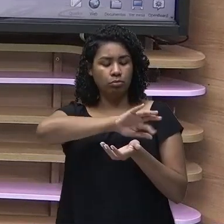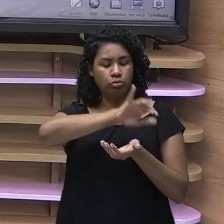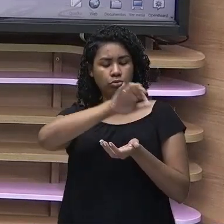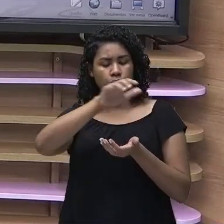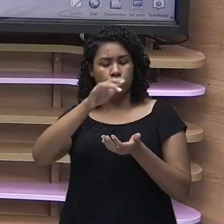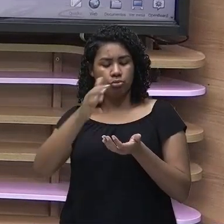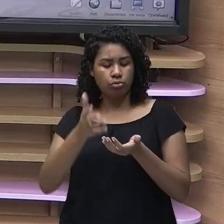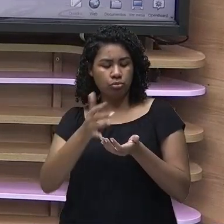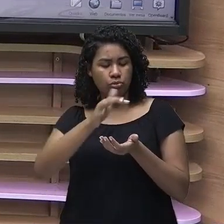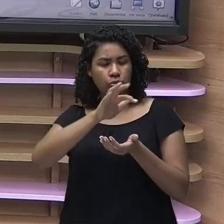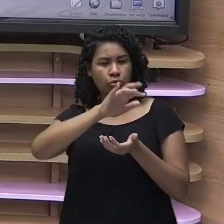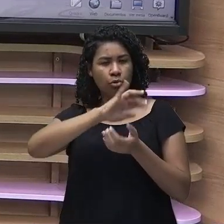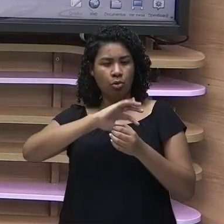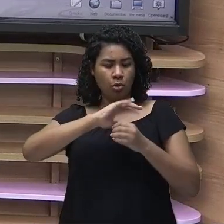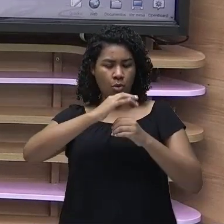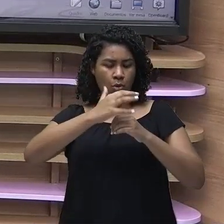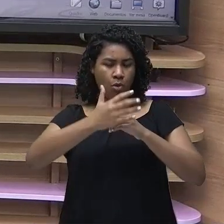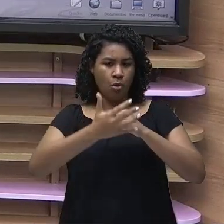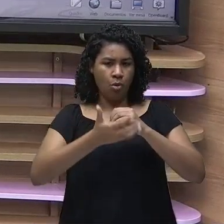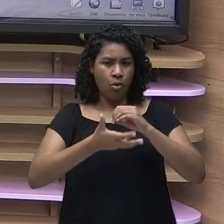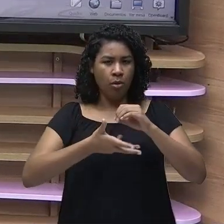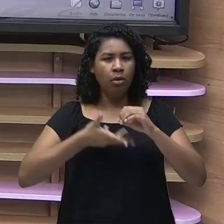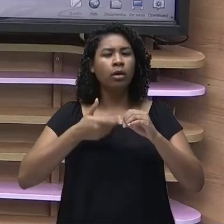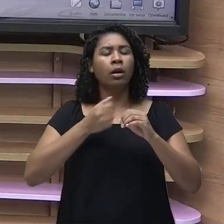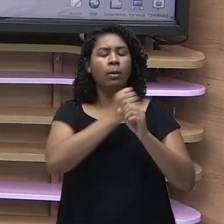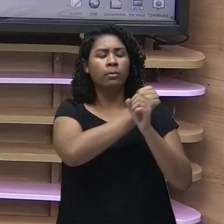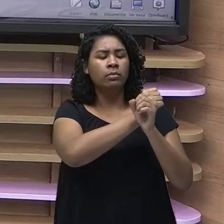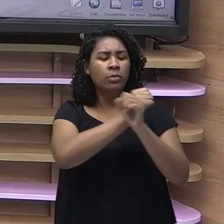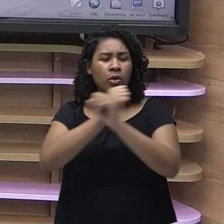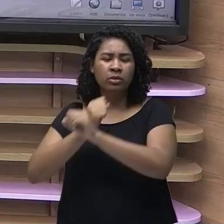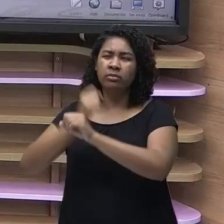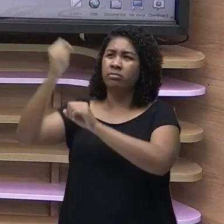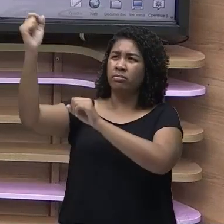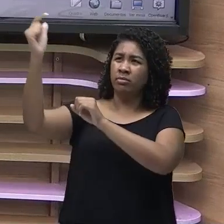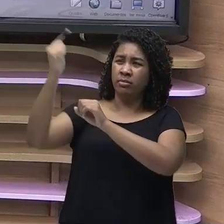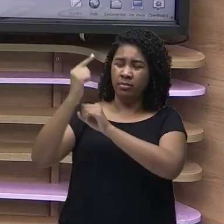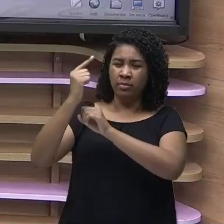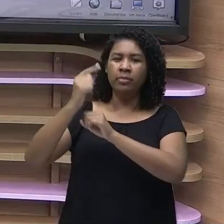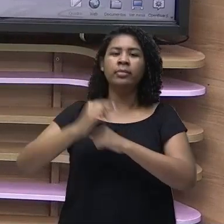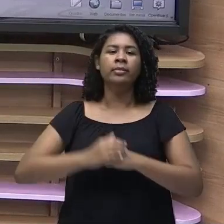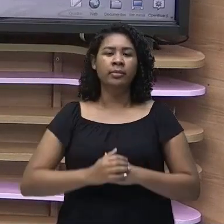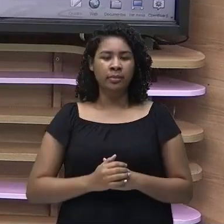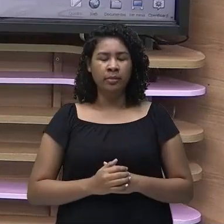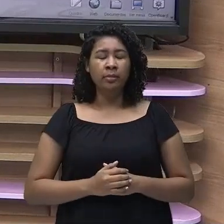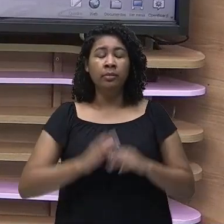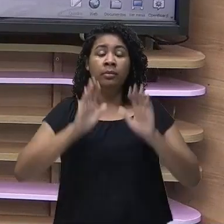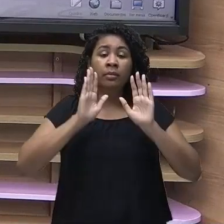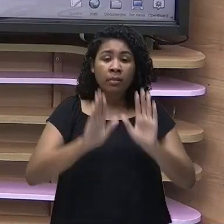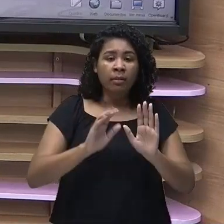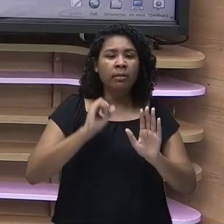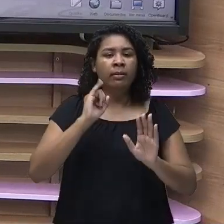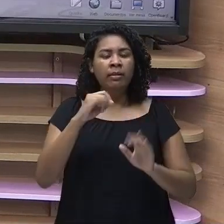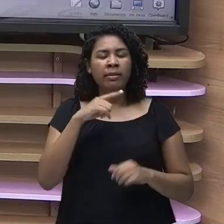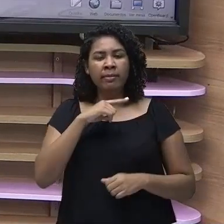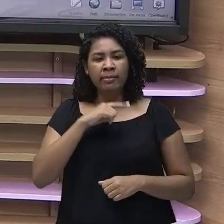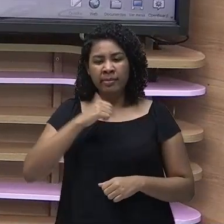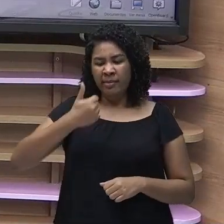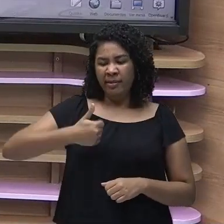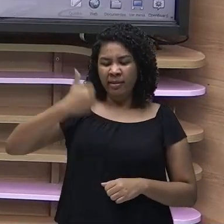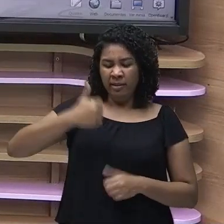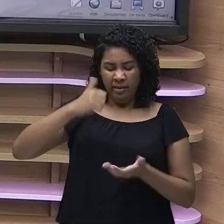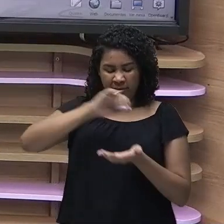proteger o nosso planeta dos raios ultravioletas, os raios que são nocivos. Mas se ele está presente na primeira camada,